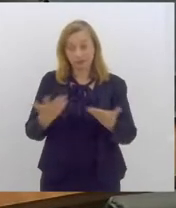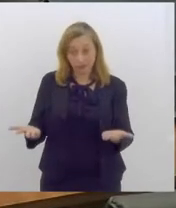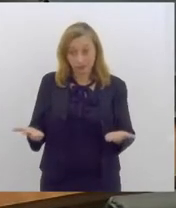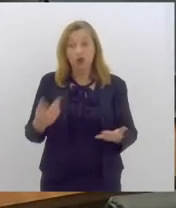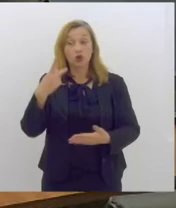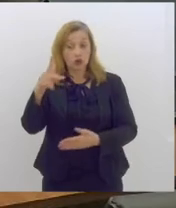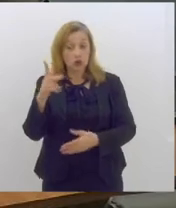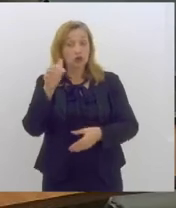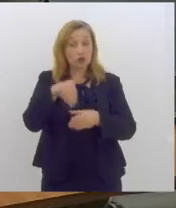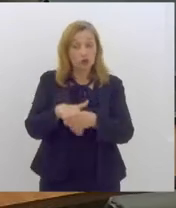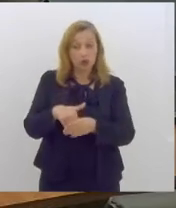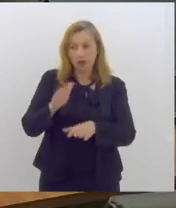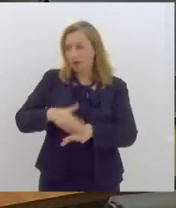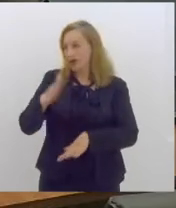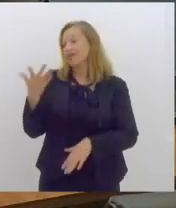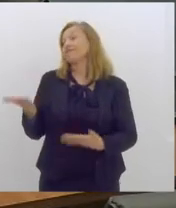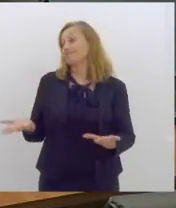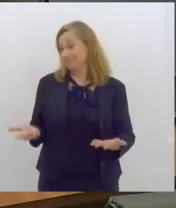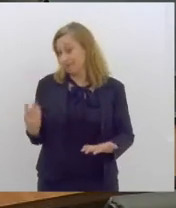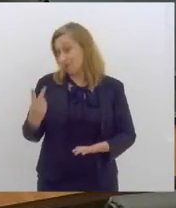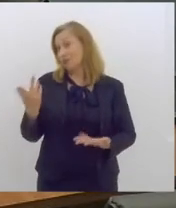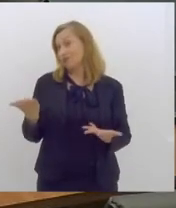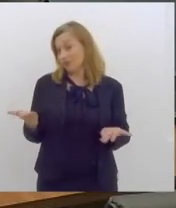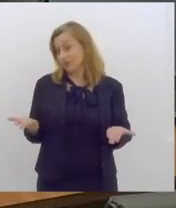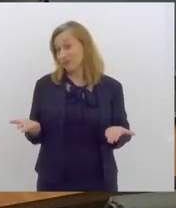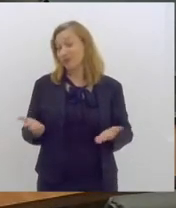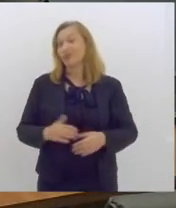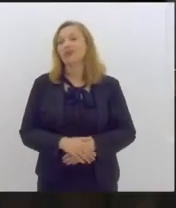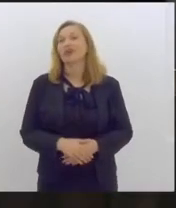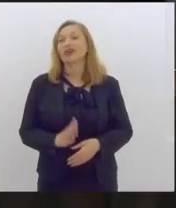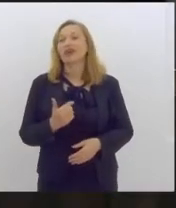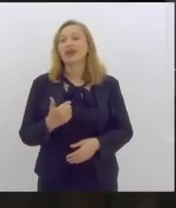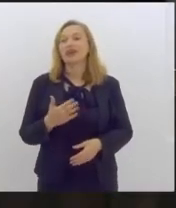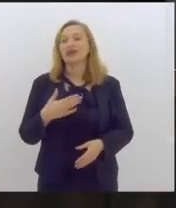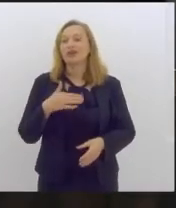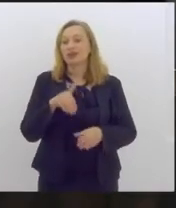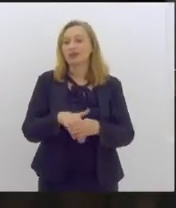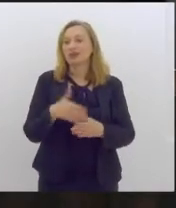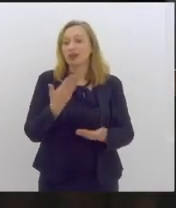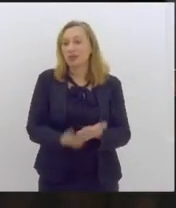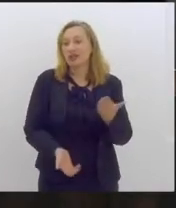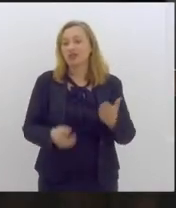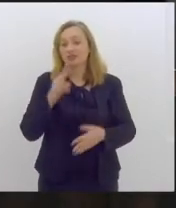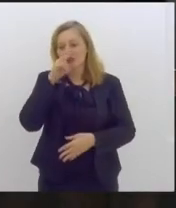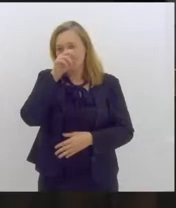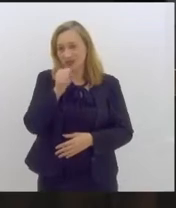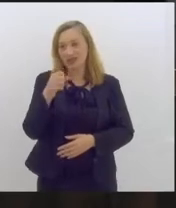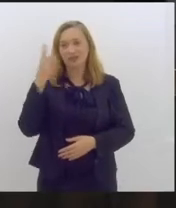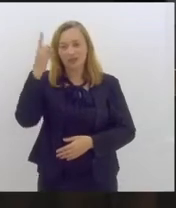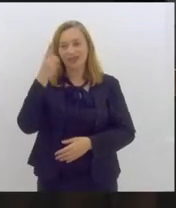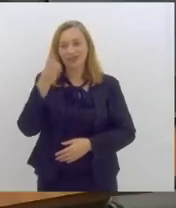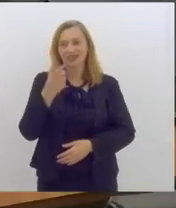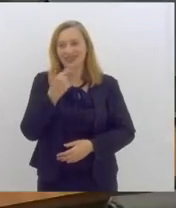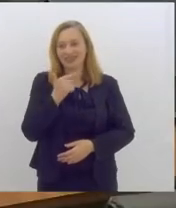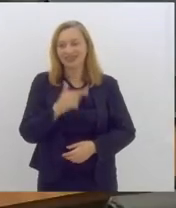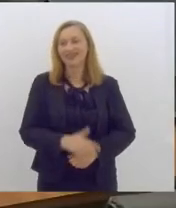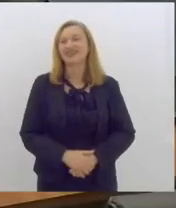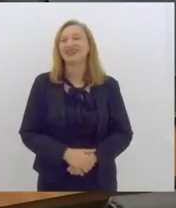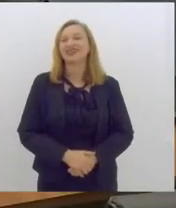rolê mais você eu vou até majoritário e e eu volto tá perdendo força Deputado é